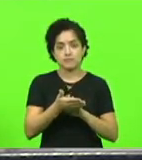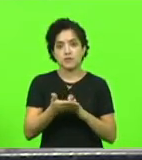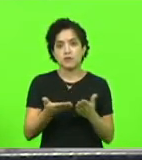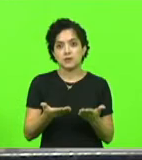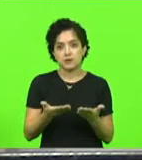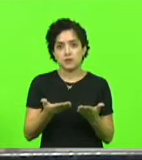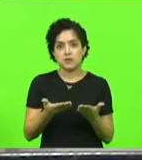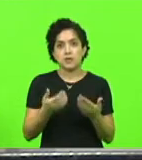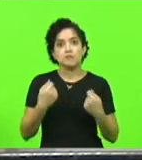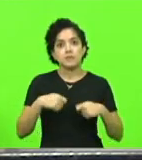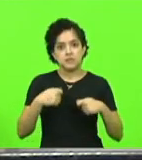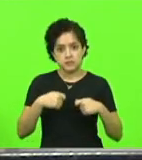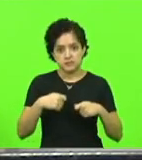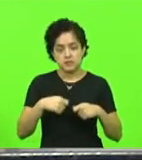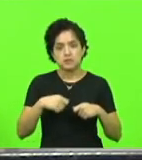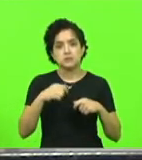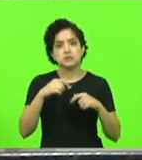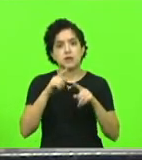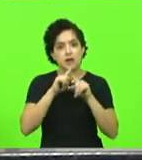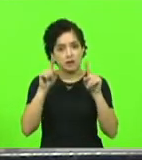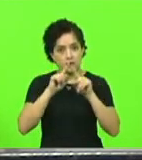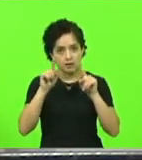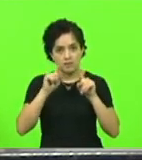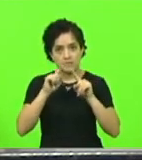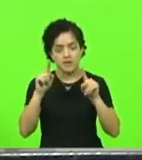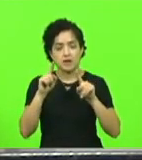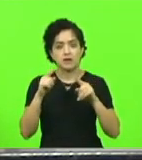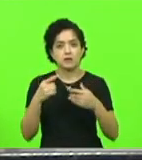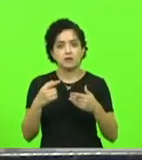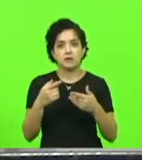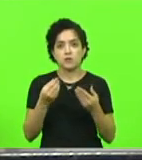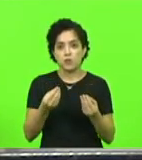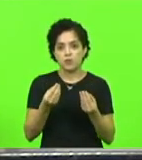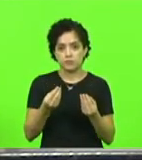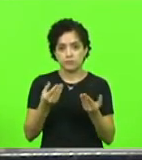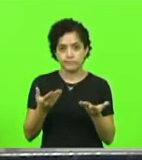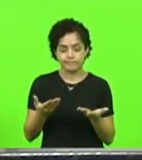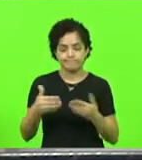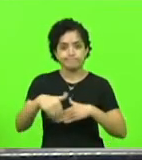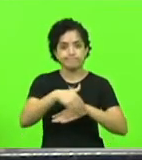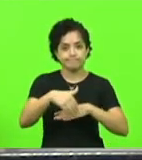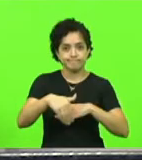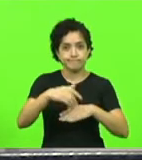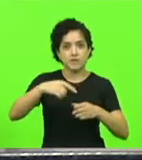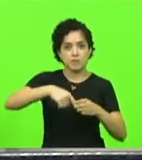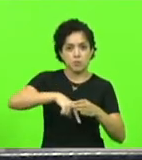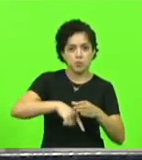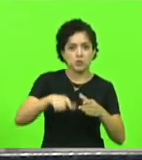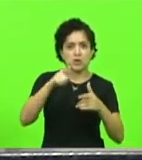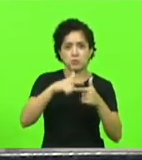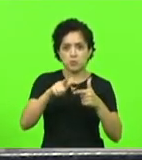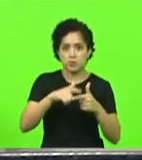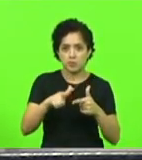Tem que descer o pau mesmo, não tem como trafegar numa rodovia desse nível, cheio de buraco, de